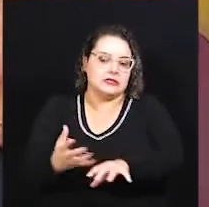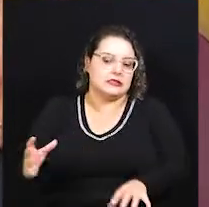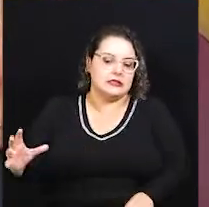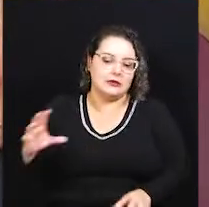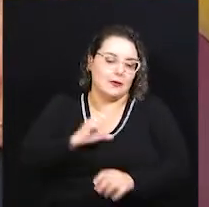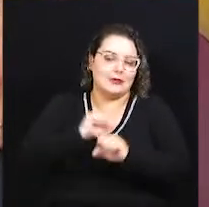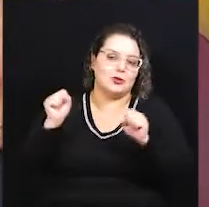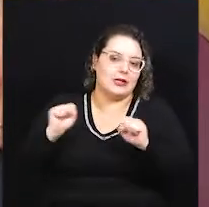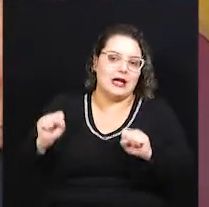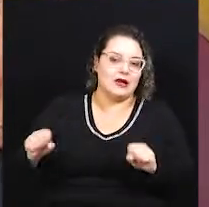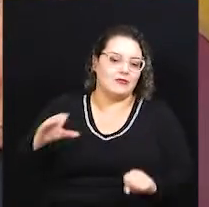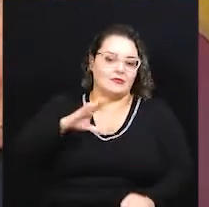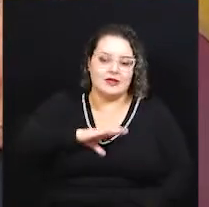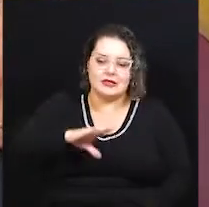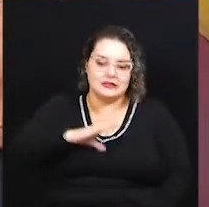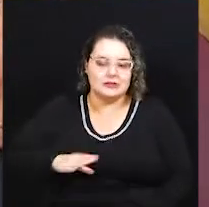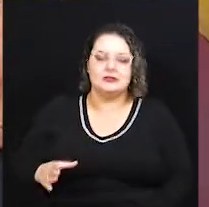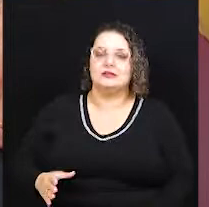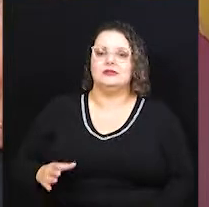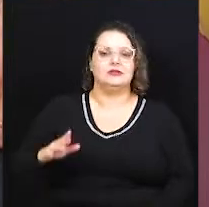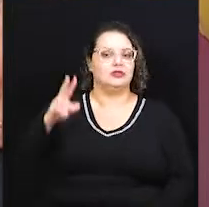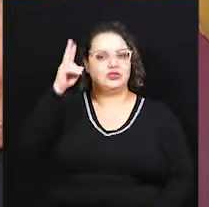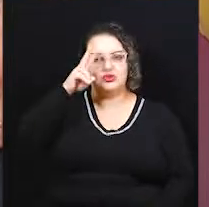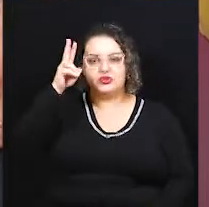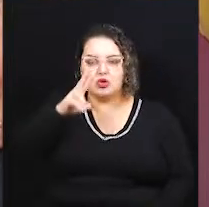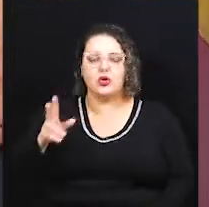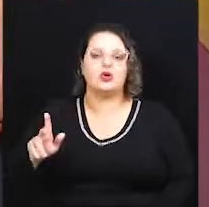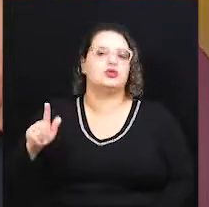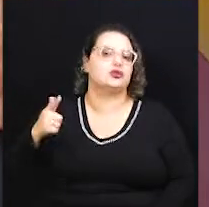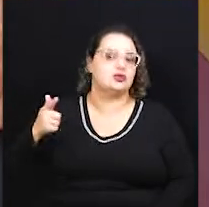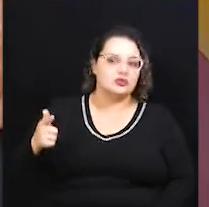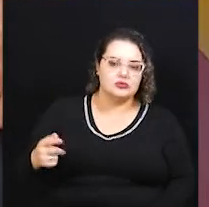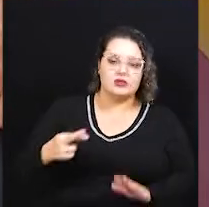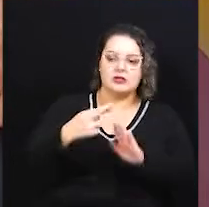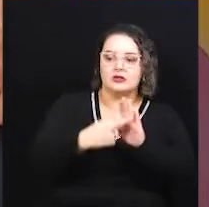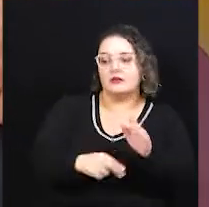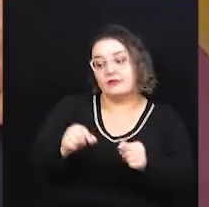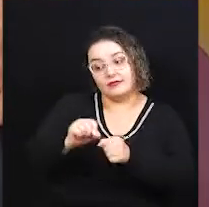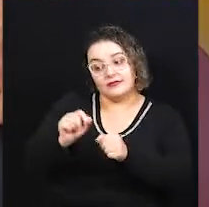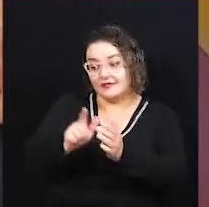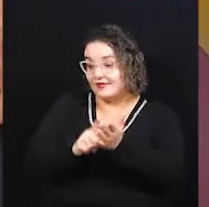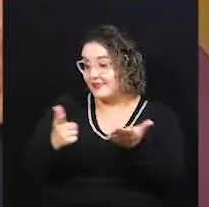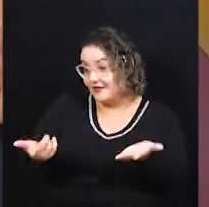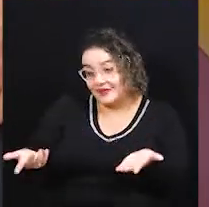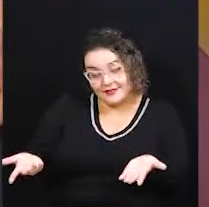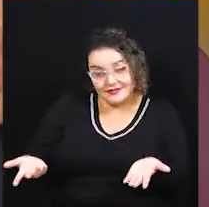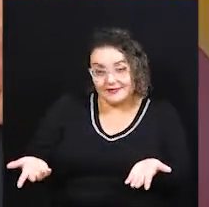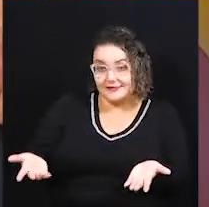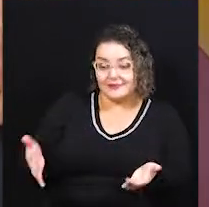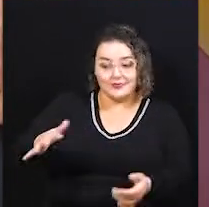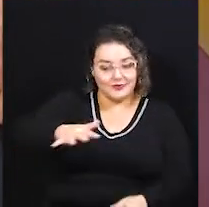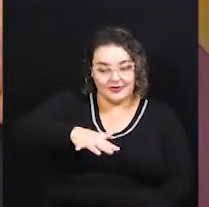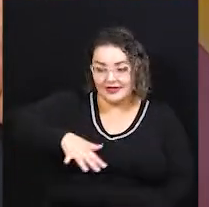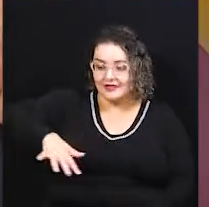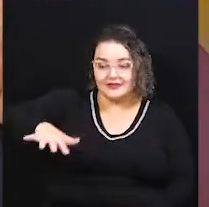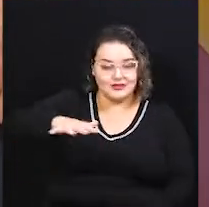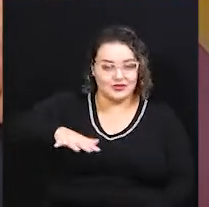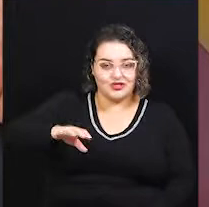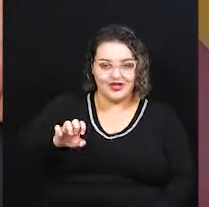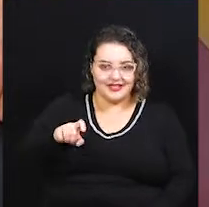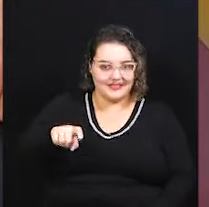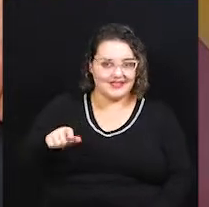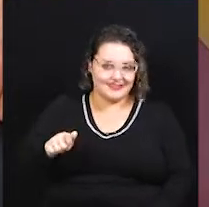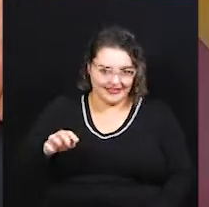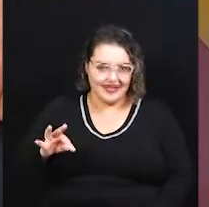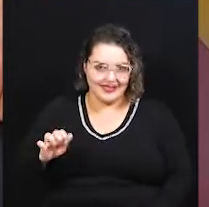Português, história, geografia, redação, tanto que eu fiz jornalismo, né? Não fui para o lado de exatas,